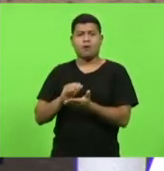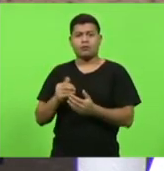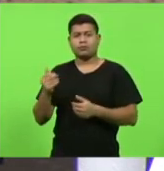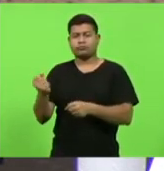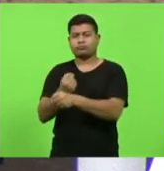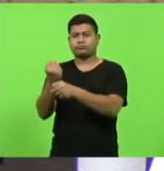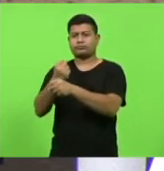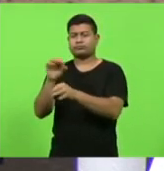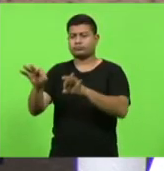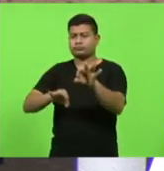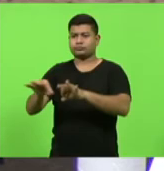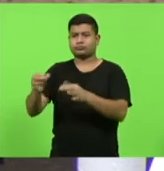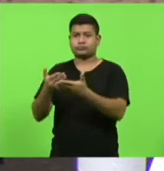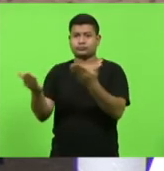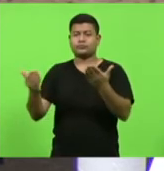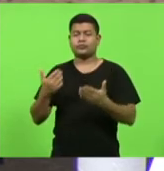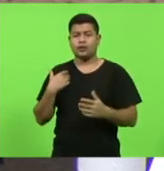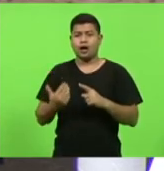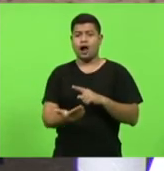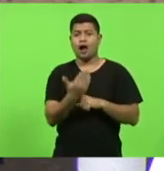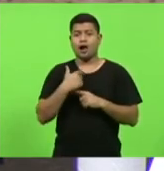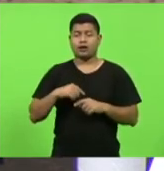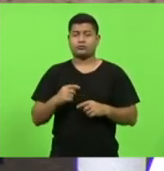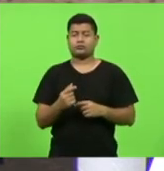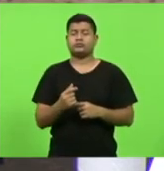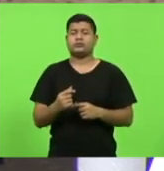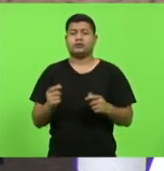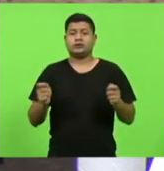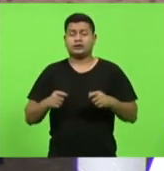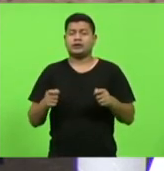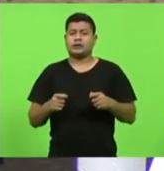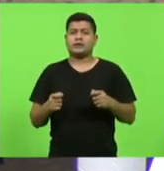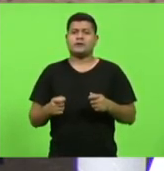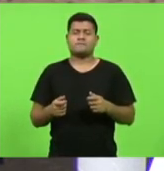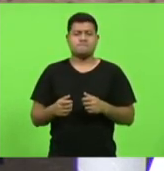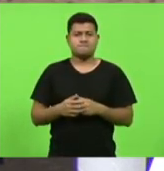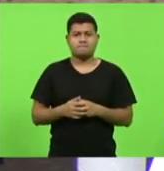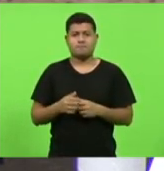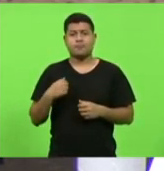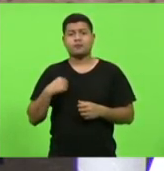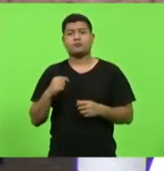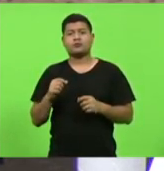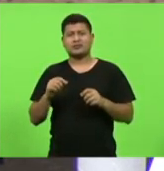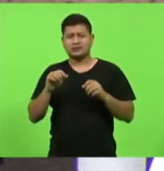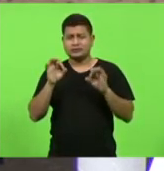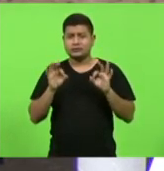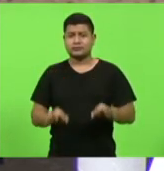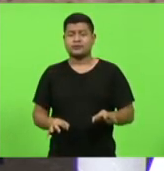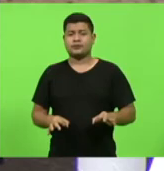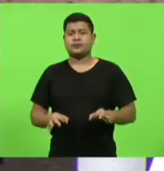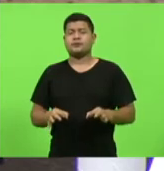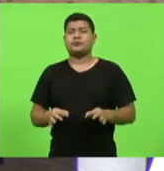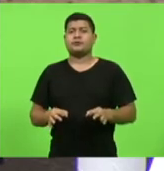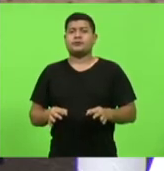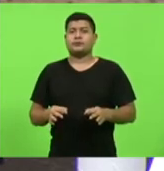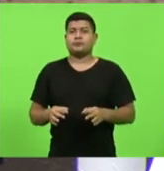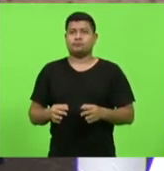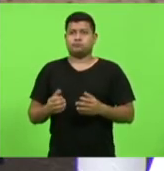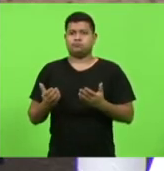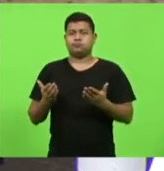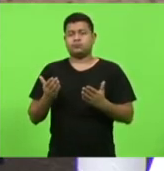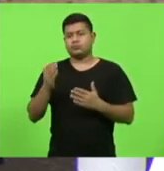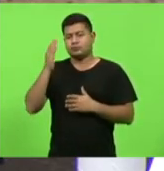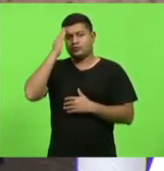estaduais. Então, isso nos dá um fôlego para efetivamente, de uma forma definitiva, quem sabe no final